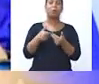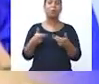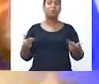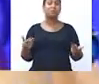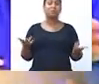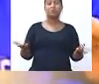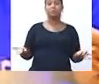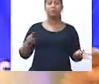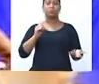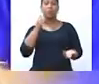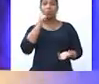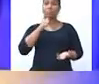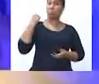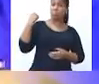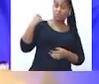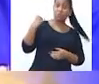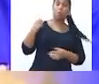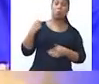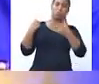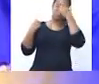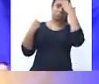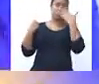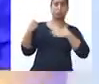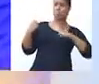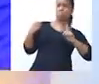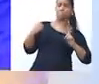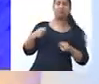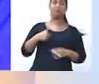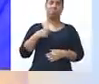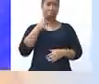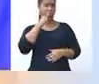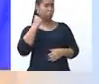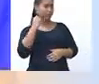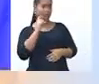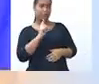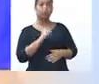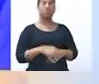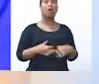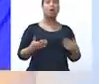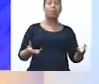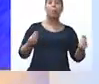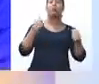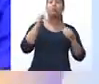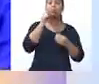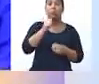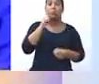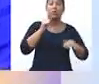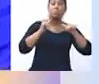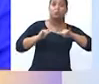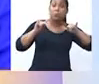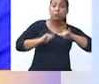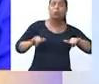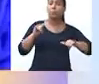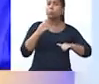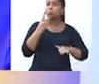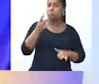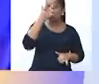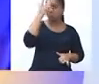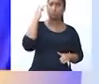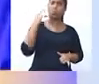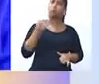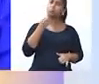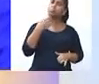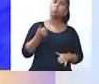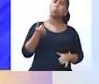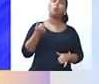assim, ou você é feminista ou as pessoas têm raiva. Ah, eu não sou feminista. Você tem muitas mulheres declarando, mulheres que são de influência, inclusive